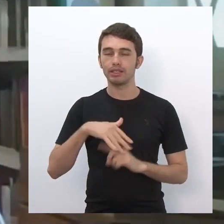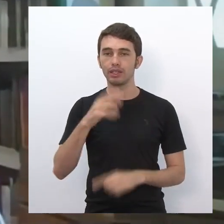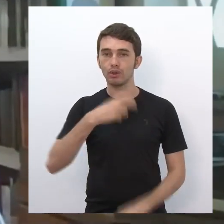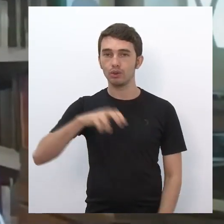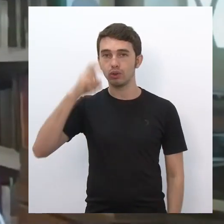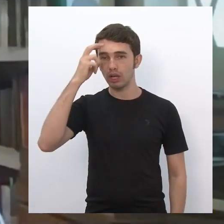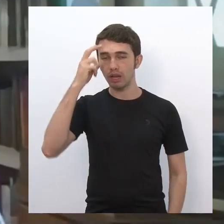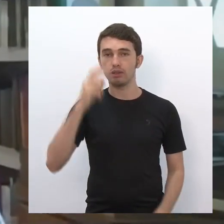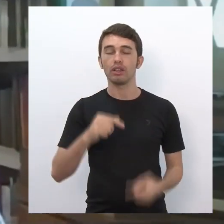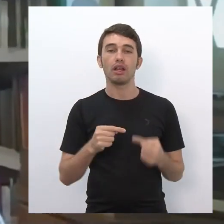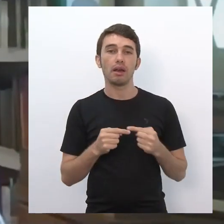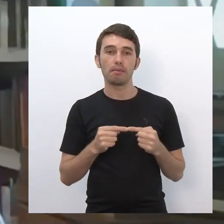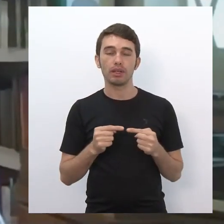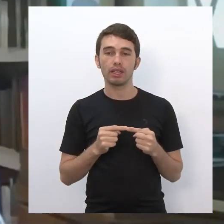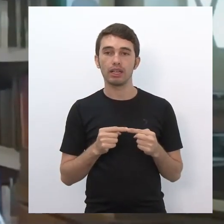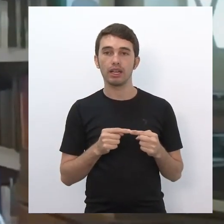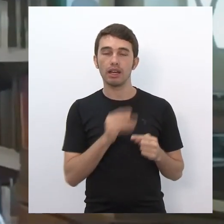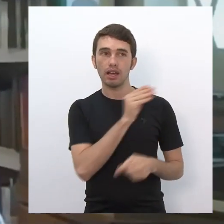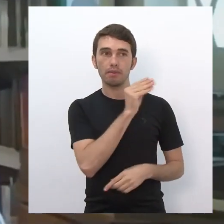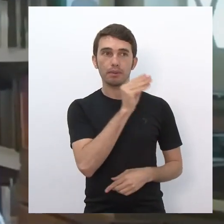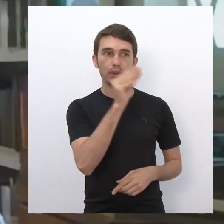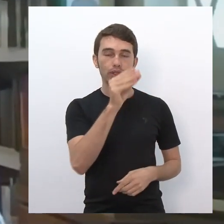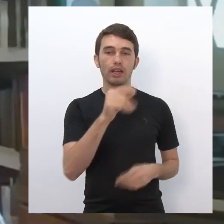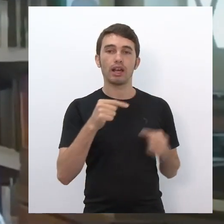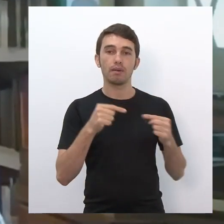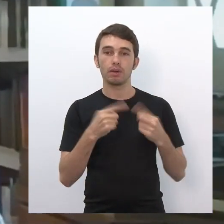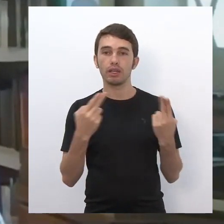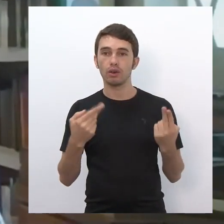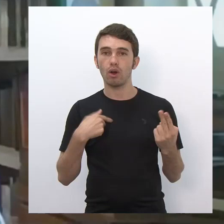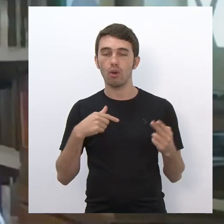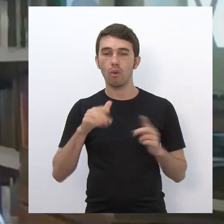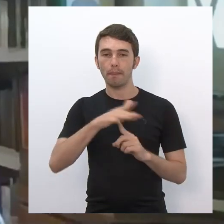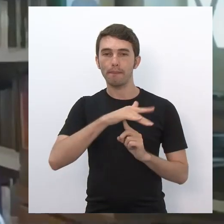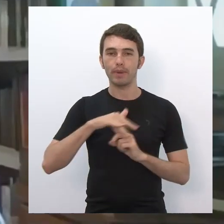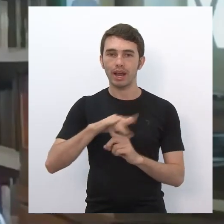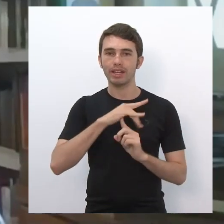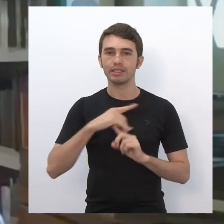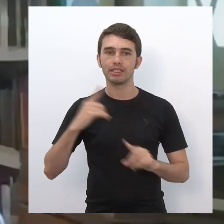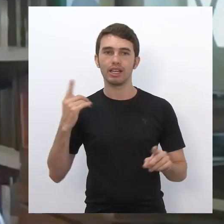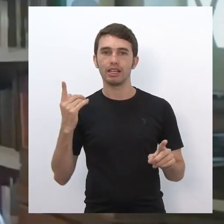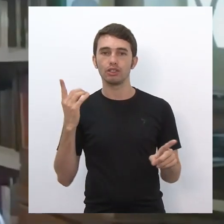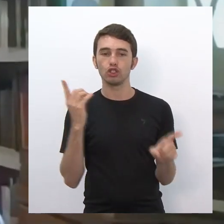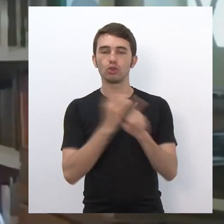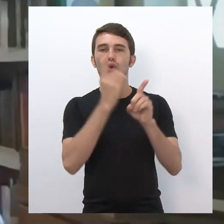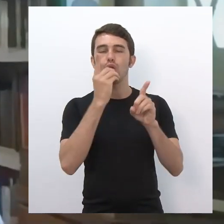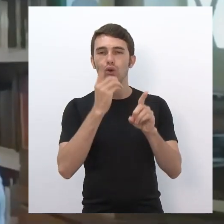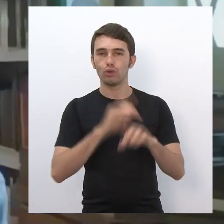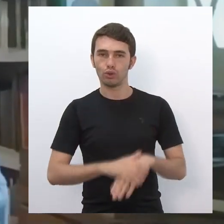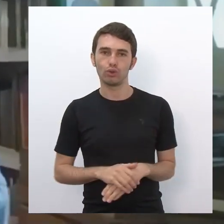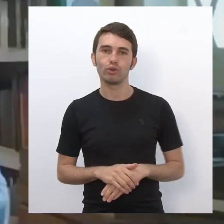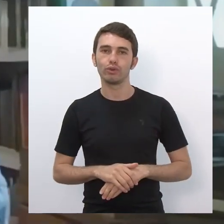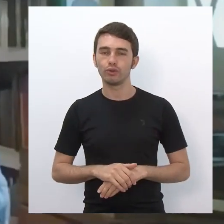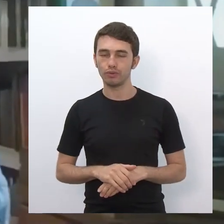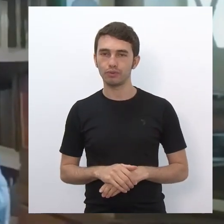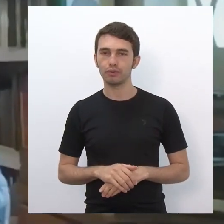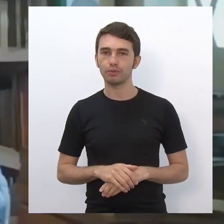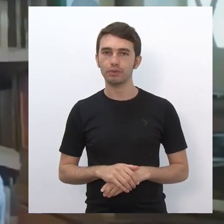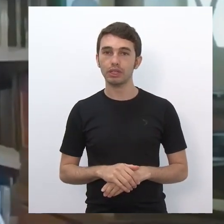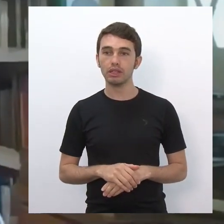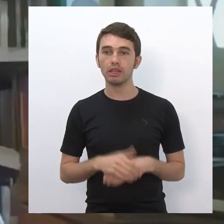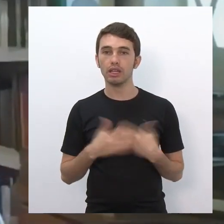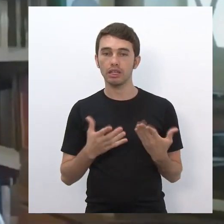que se oferecer como uma praça cultural, um local de encontros, um local que se oferece